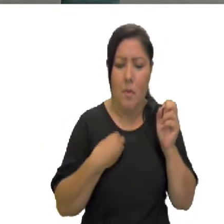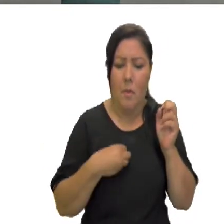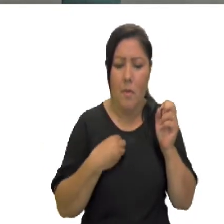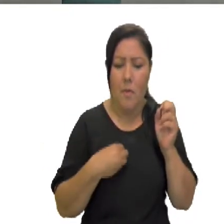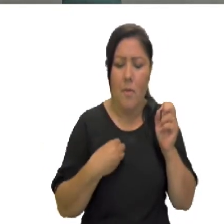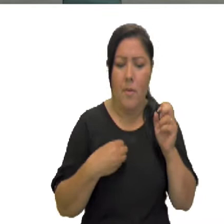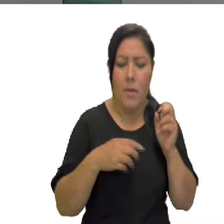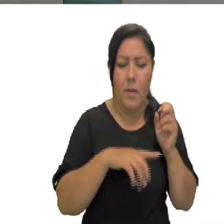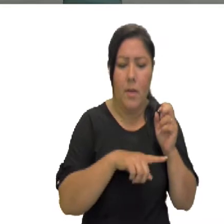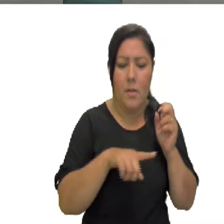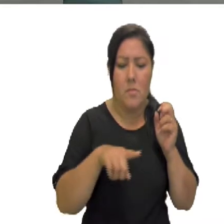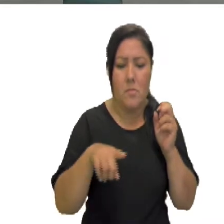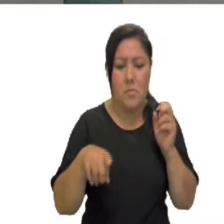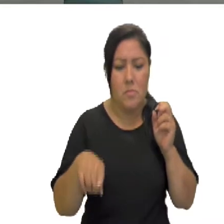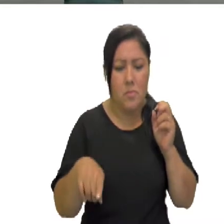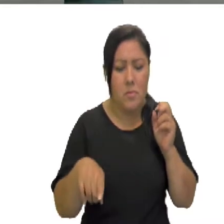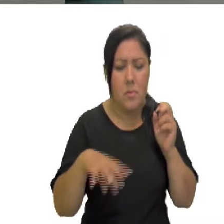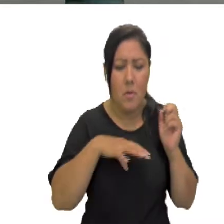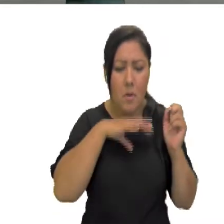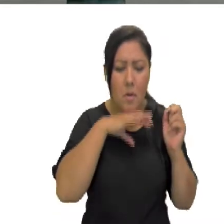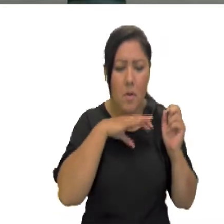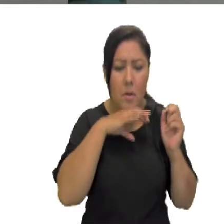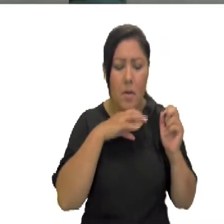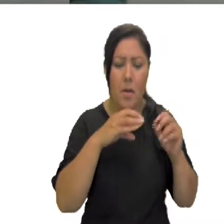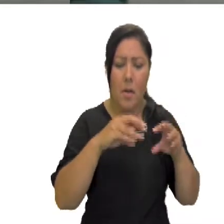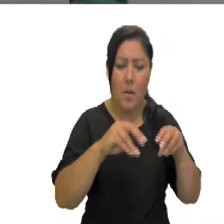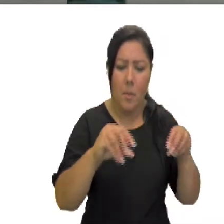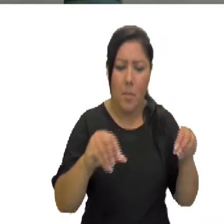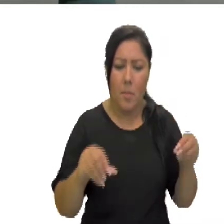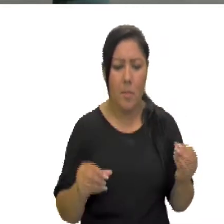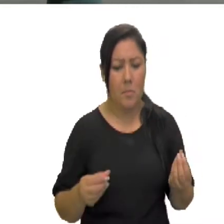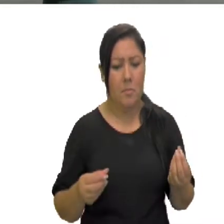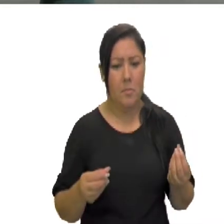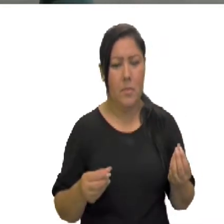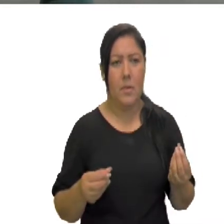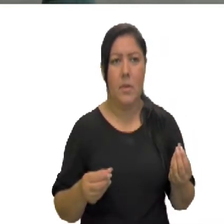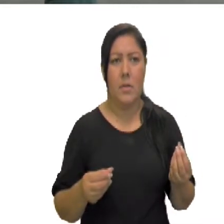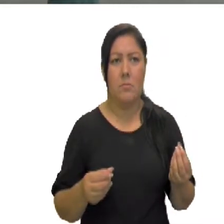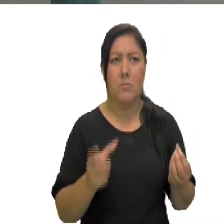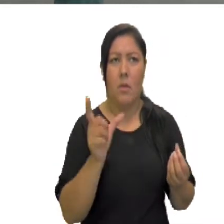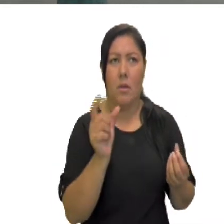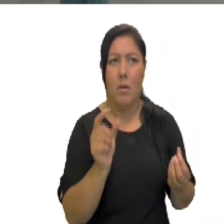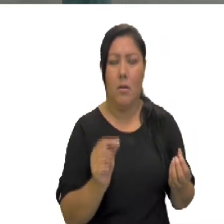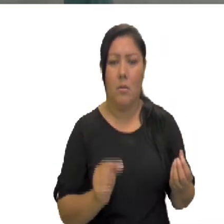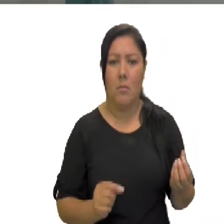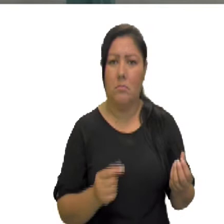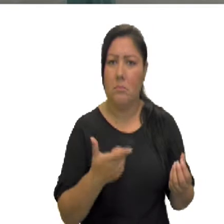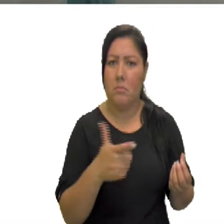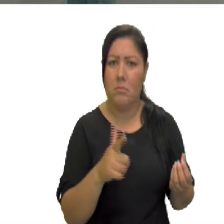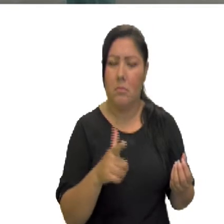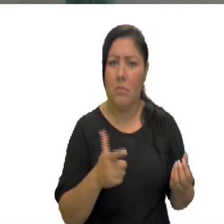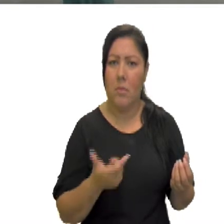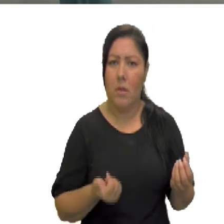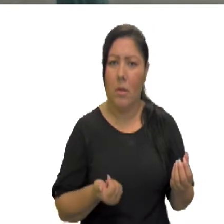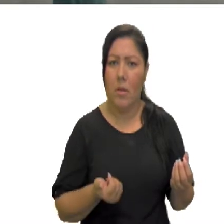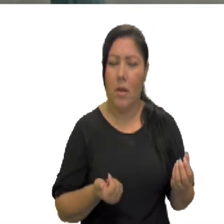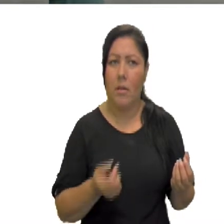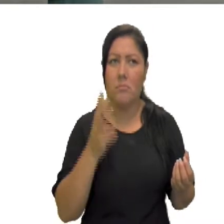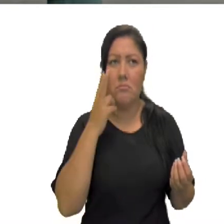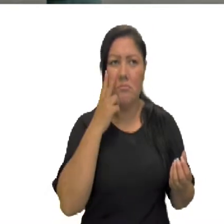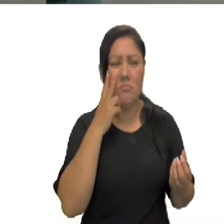os bichinhos que vocês imaginam ser invertebrados e que vocês